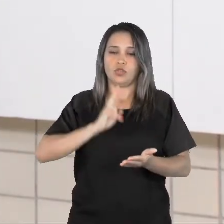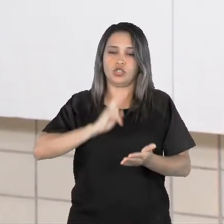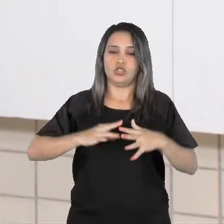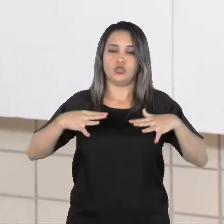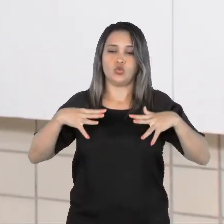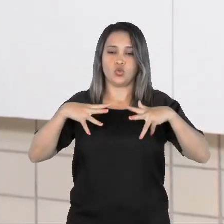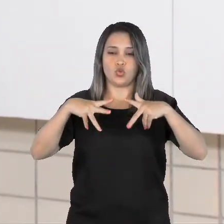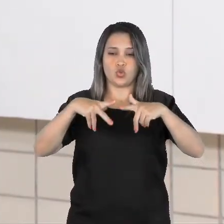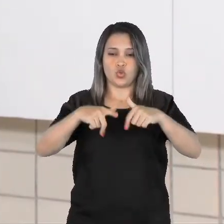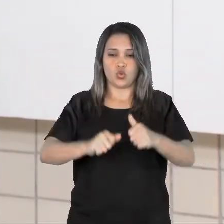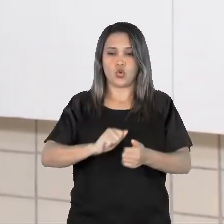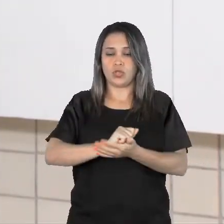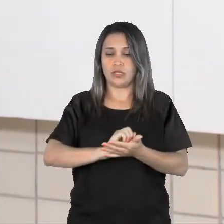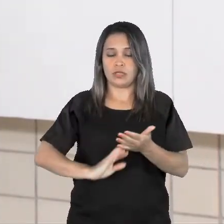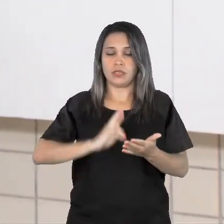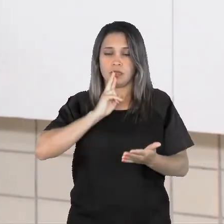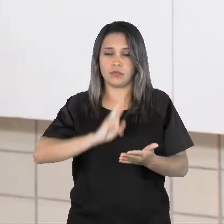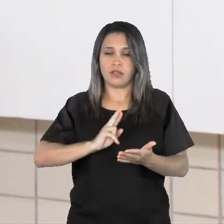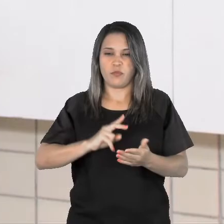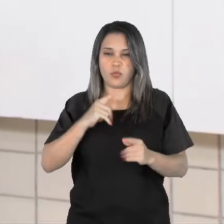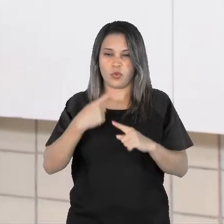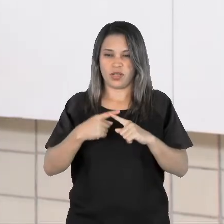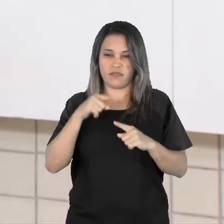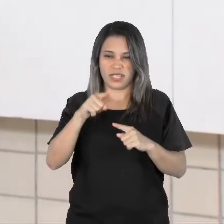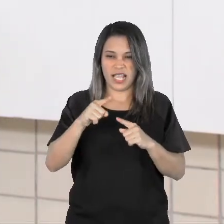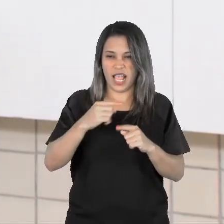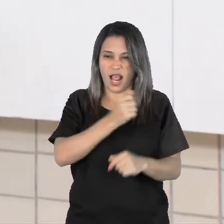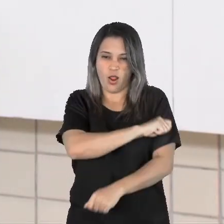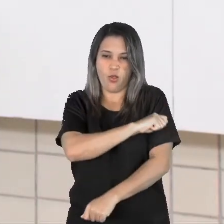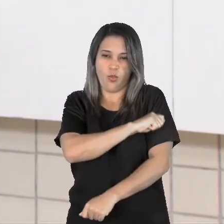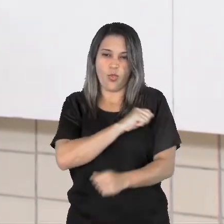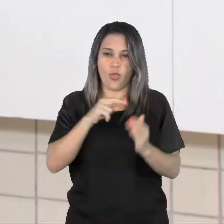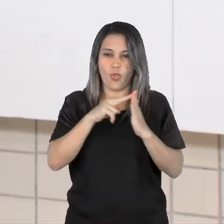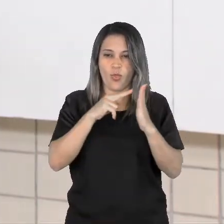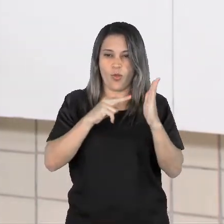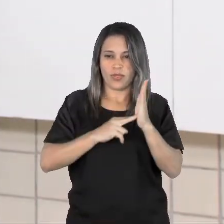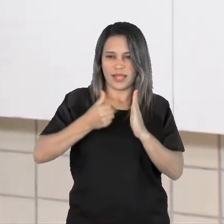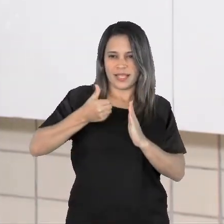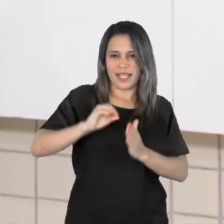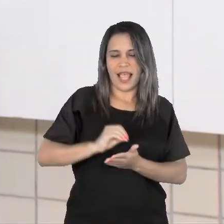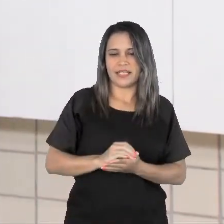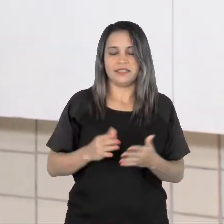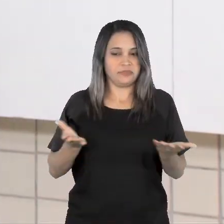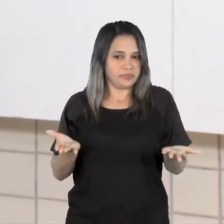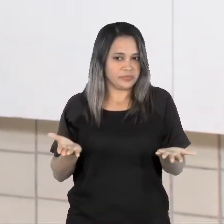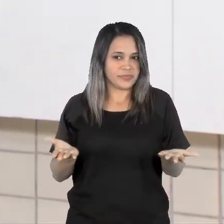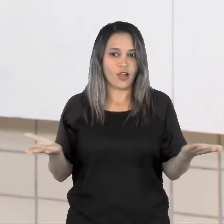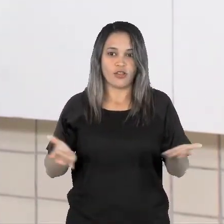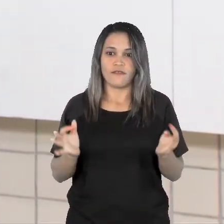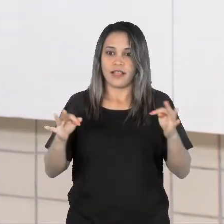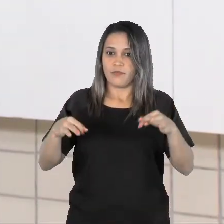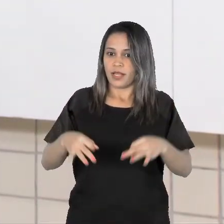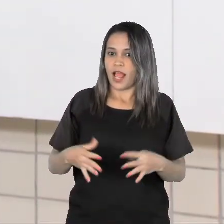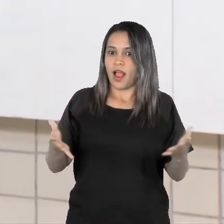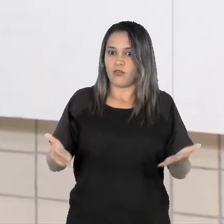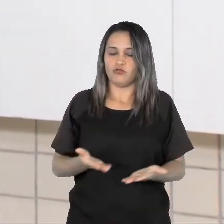é um aluno, ó, nota 10 e vai acertar tudinho, não é mesmo? Ficamos por aqui na aula de hoje,